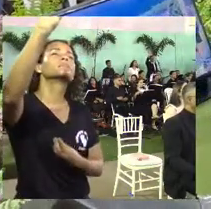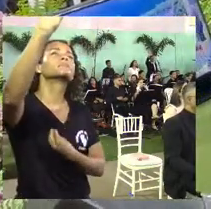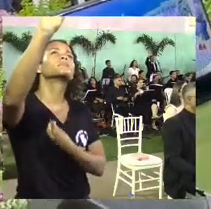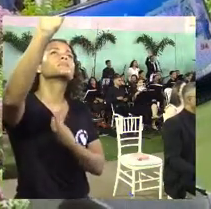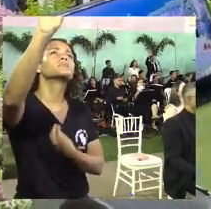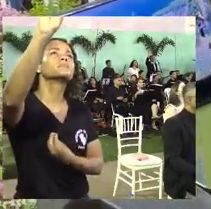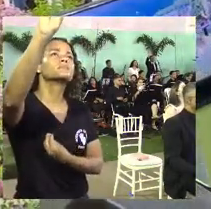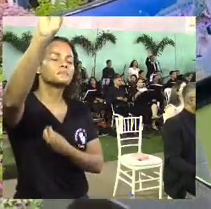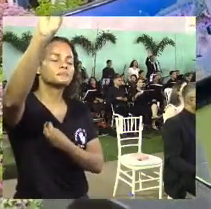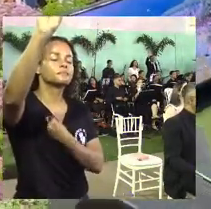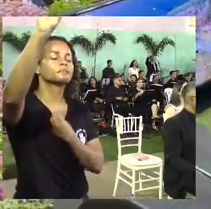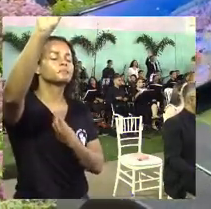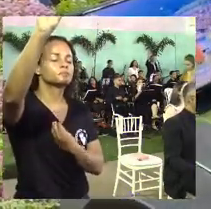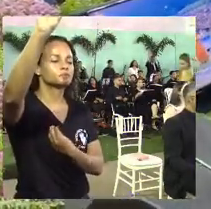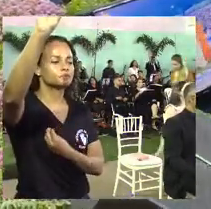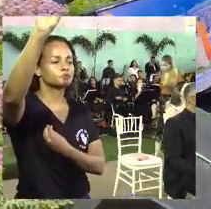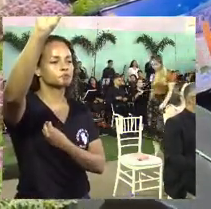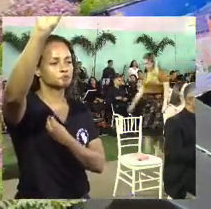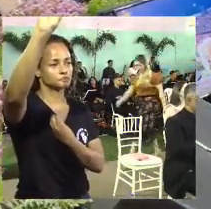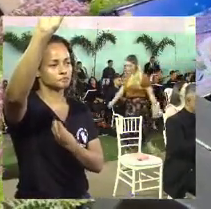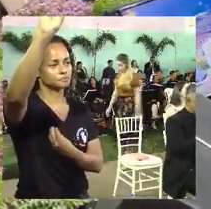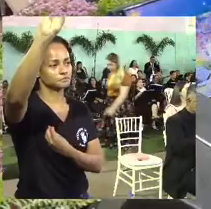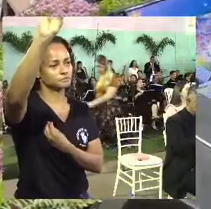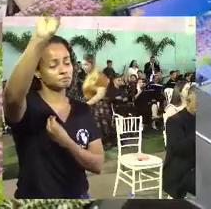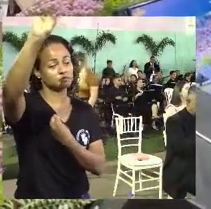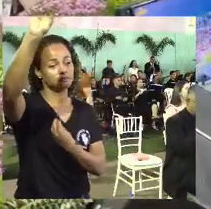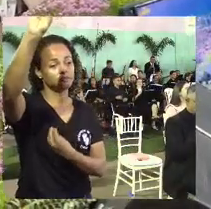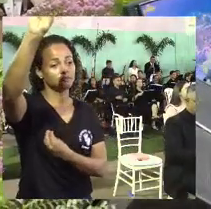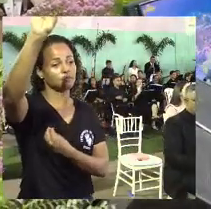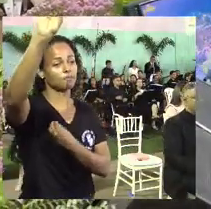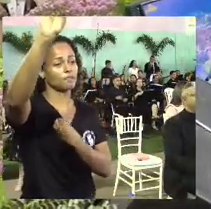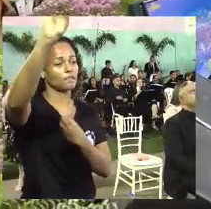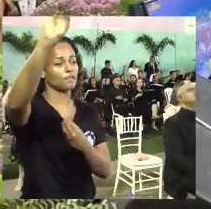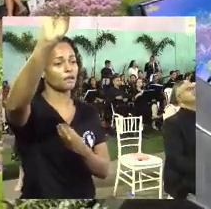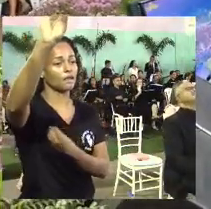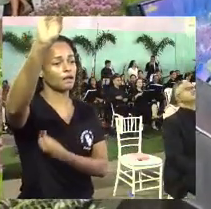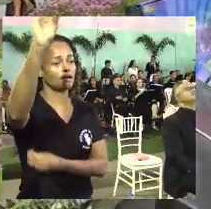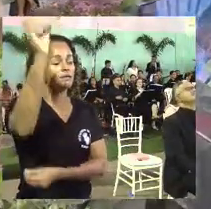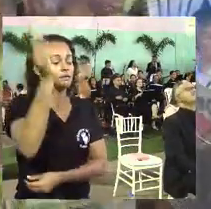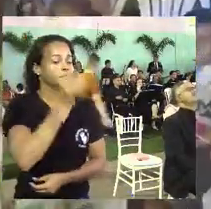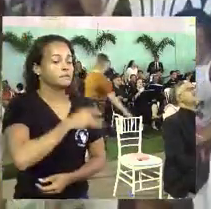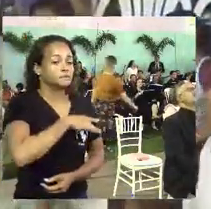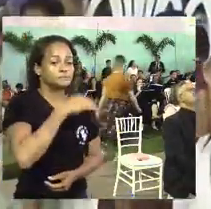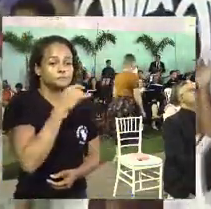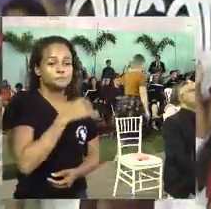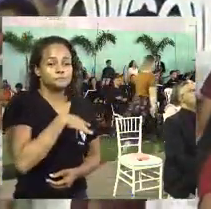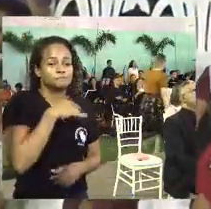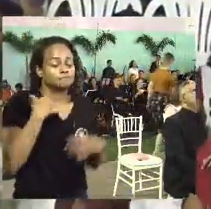Porque Ele Vive Porque Ele Vive